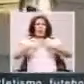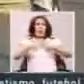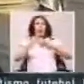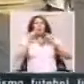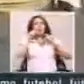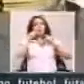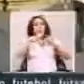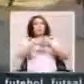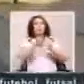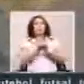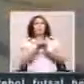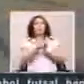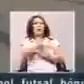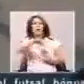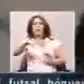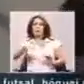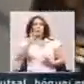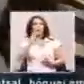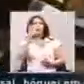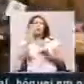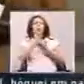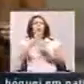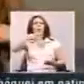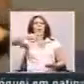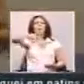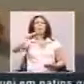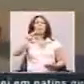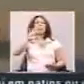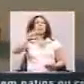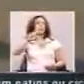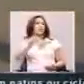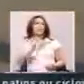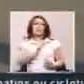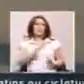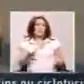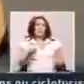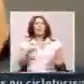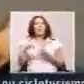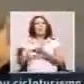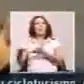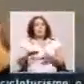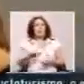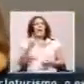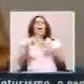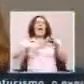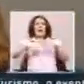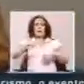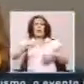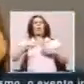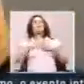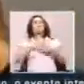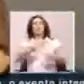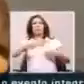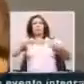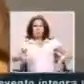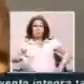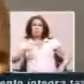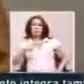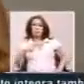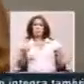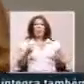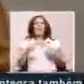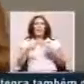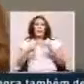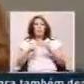estudantes, não só os da praxe. Voltaremos já a falar, Ivo, para precisar alguns pontos. É certo que nós convidamos também alguém que fosse voluntariamente a favor das praxes, que incentivasse